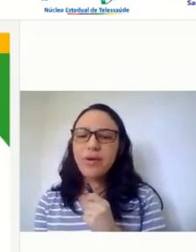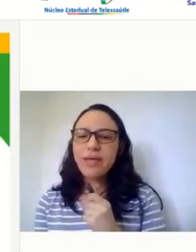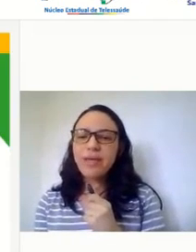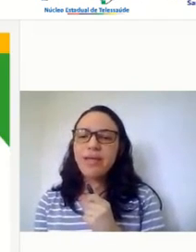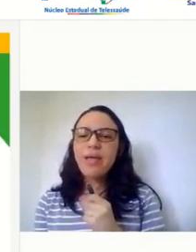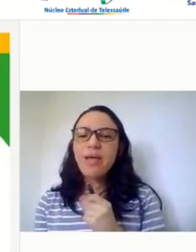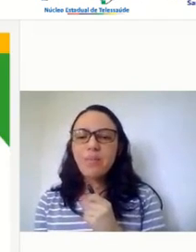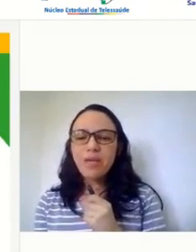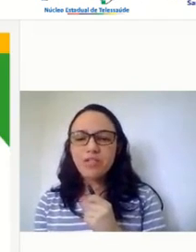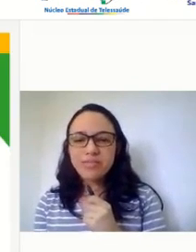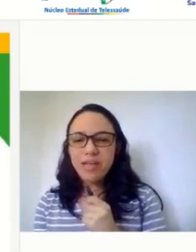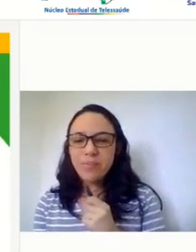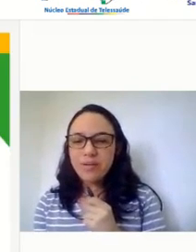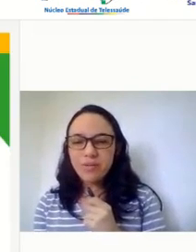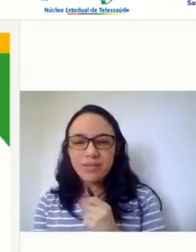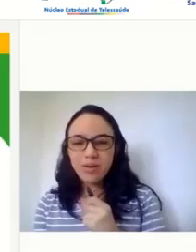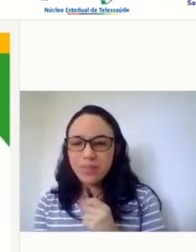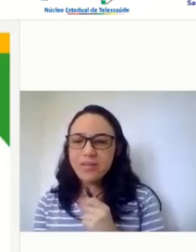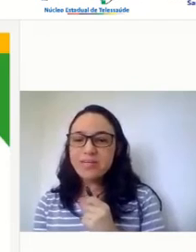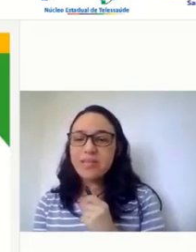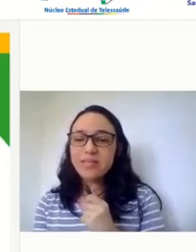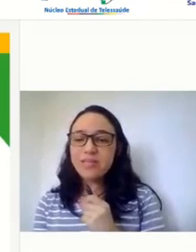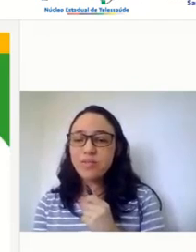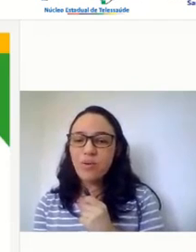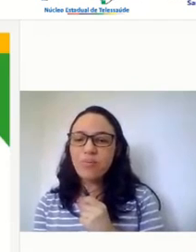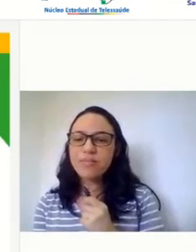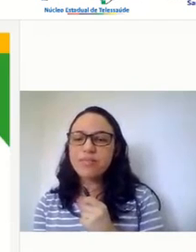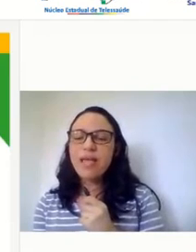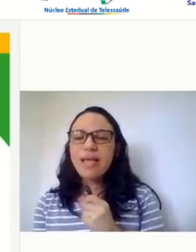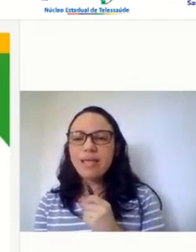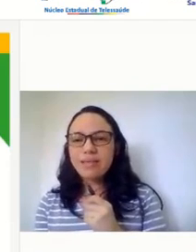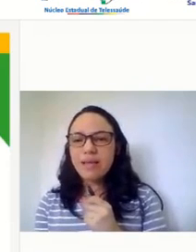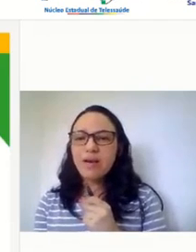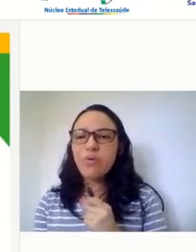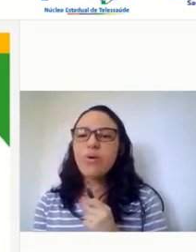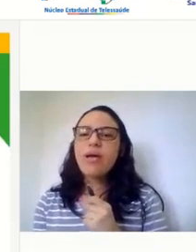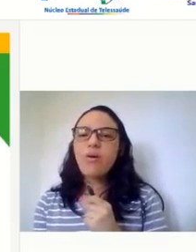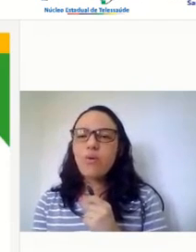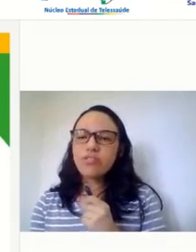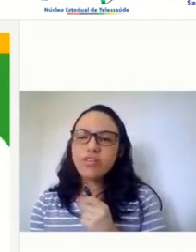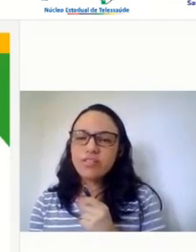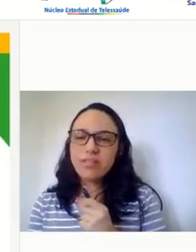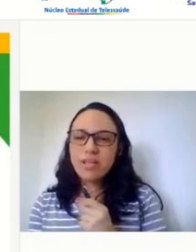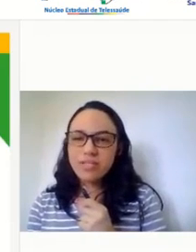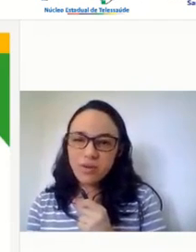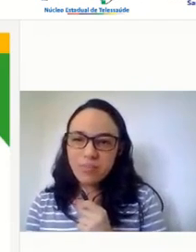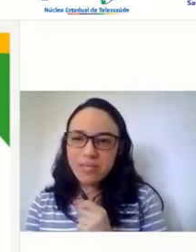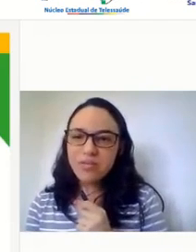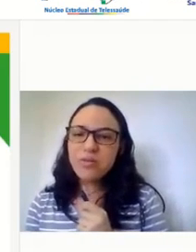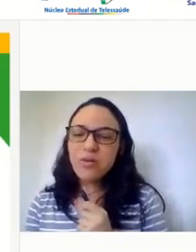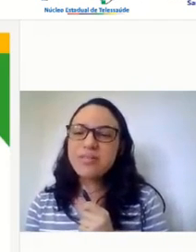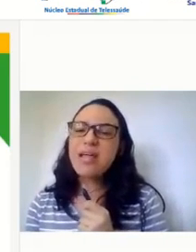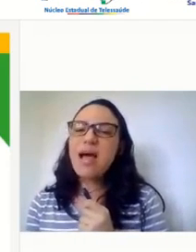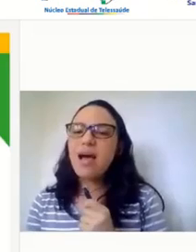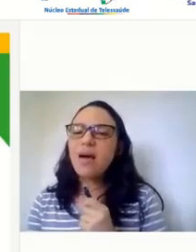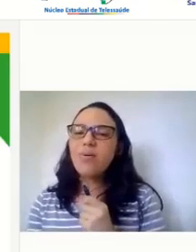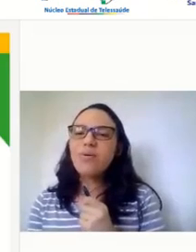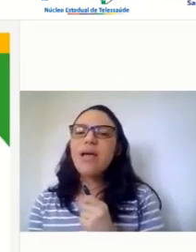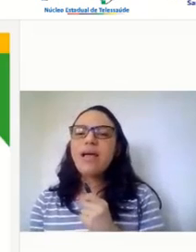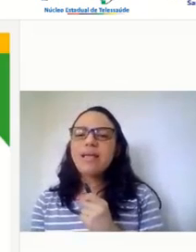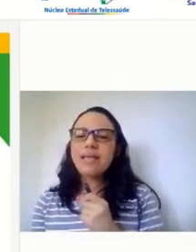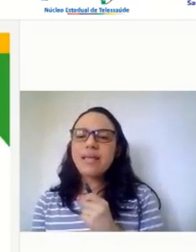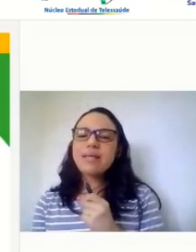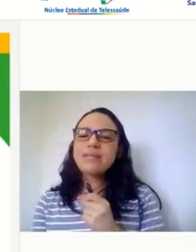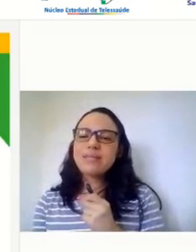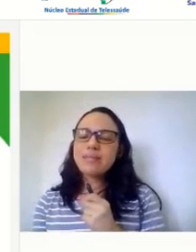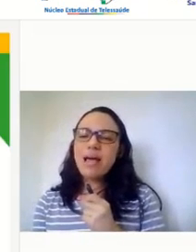é e aí e aí e essa